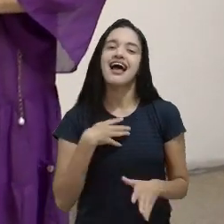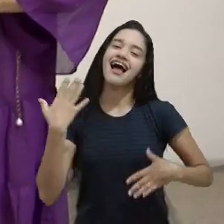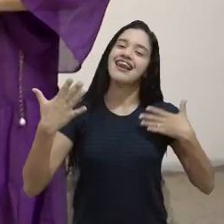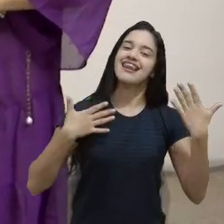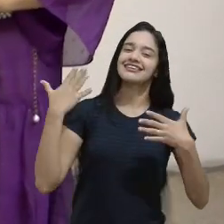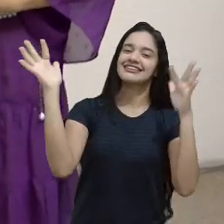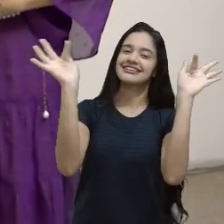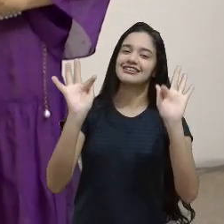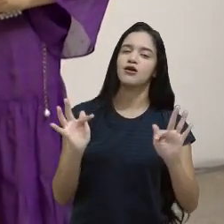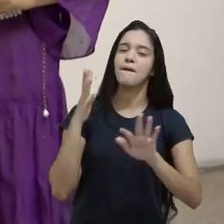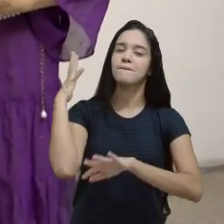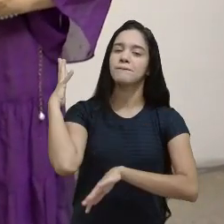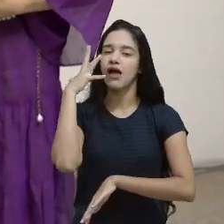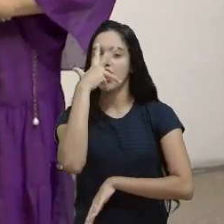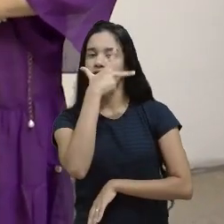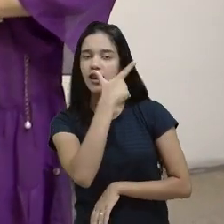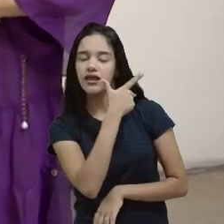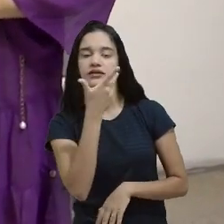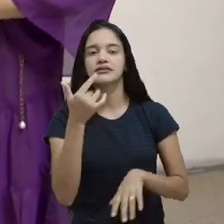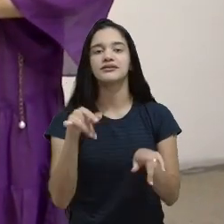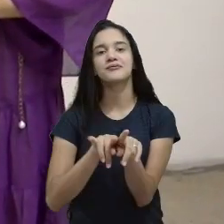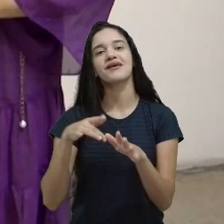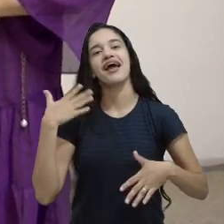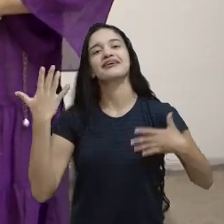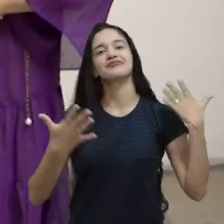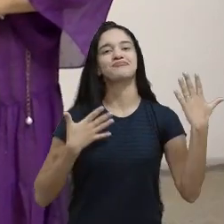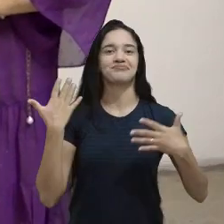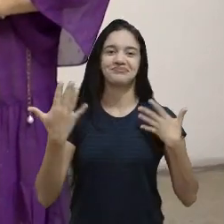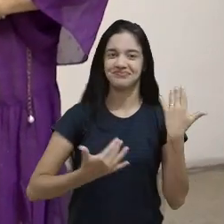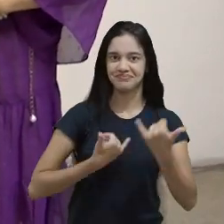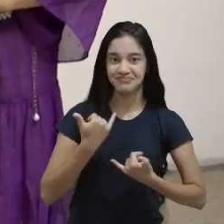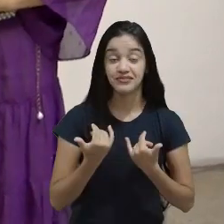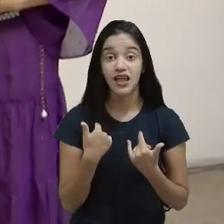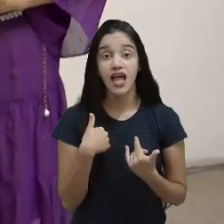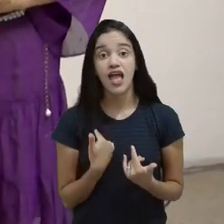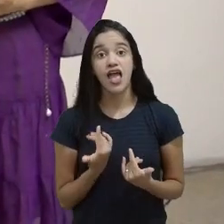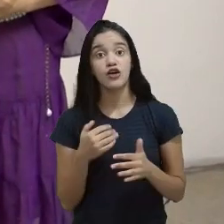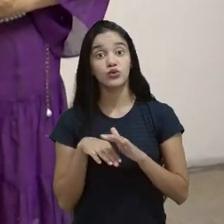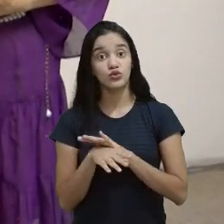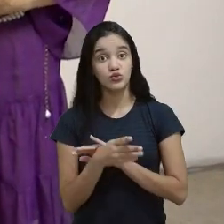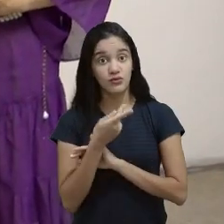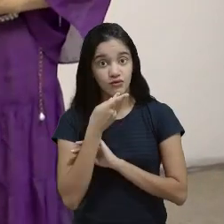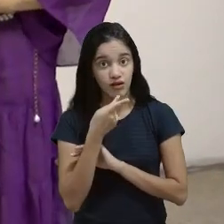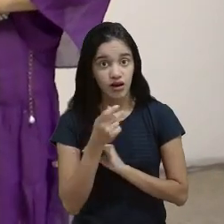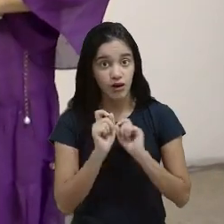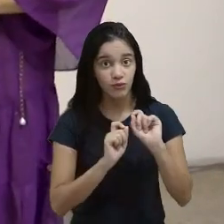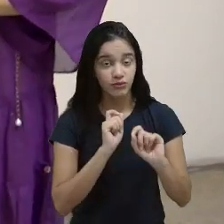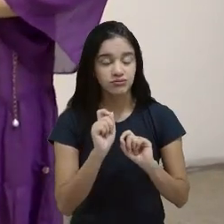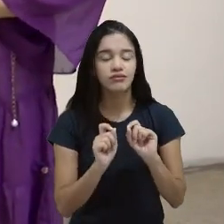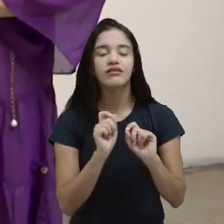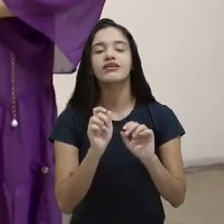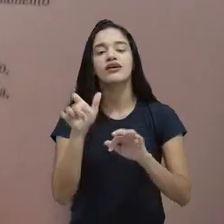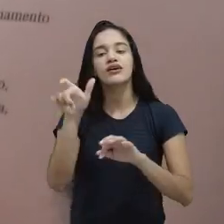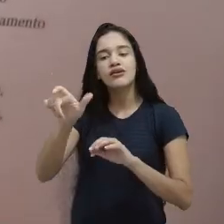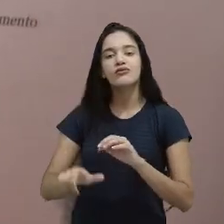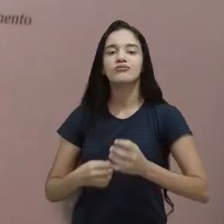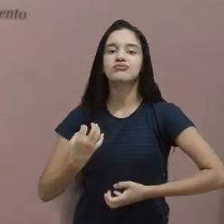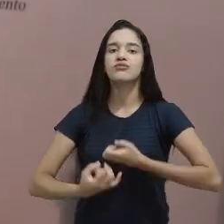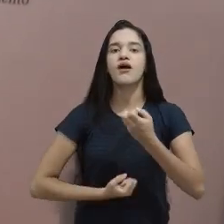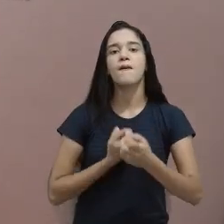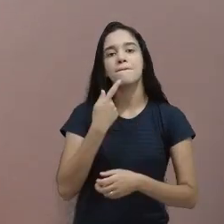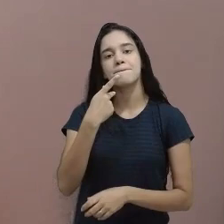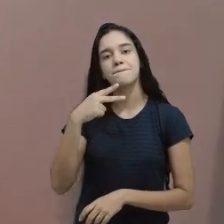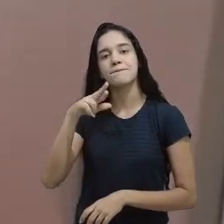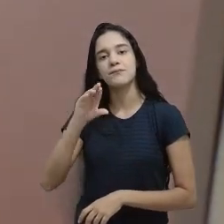um tom de beleza, um tom de animação. Eu costumo dizer que o poeta ele é um profeta, não